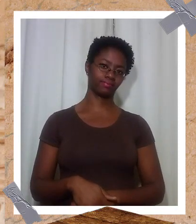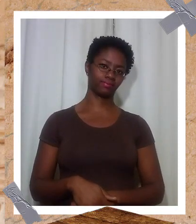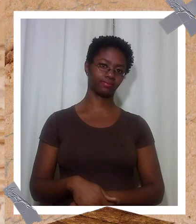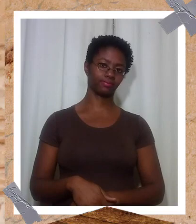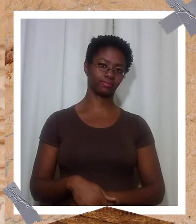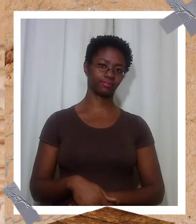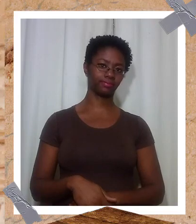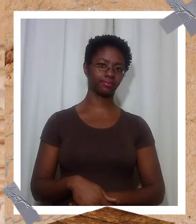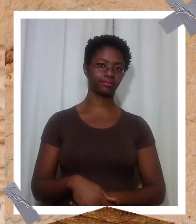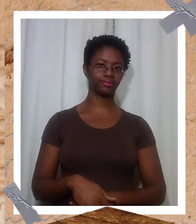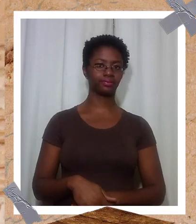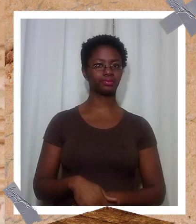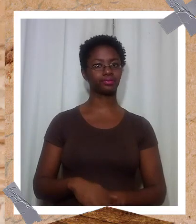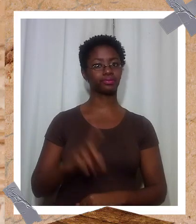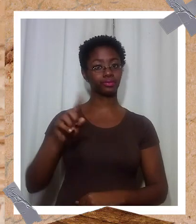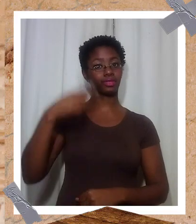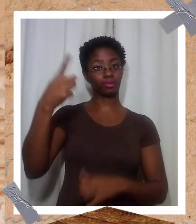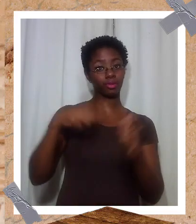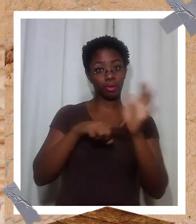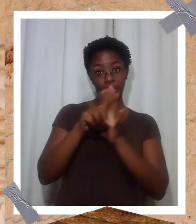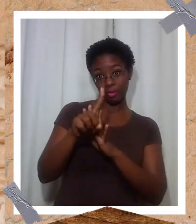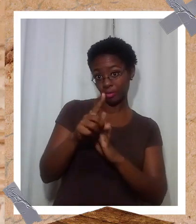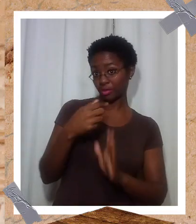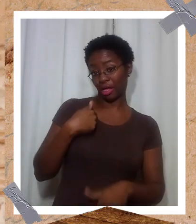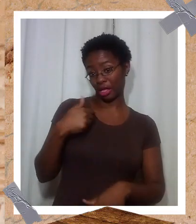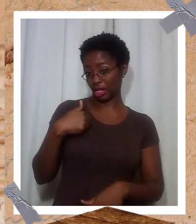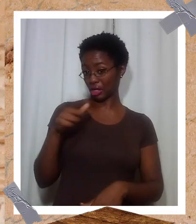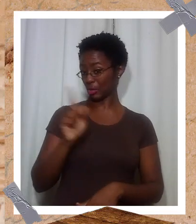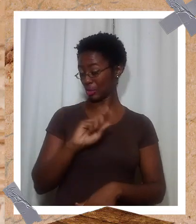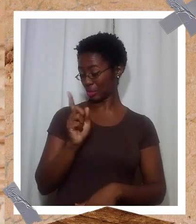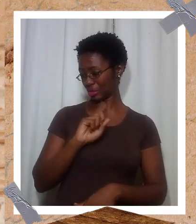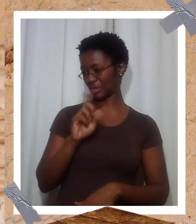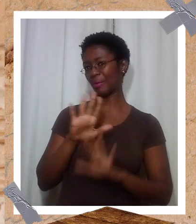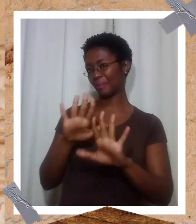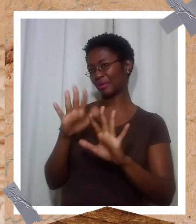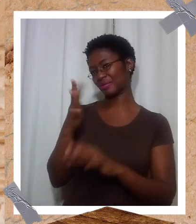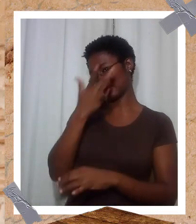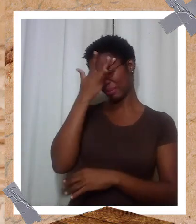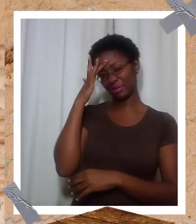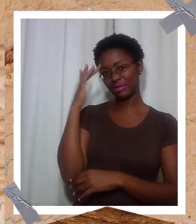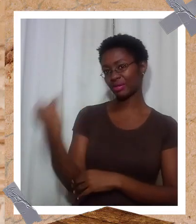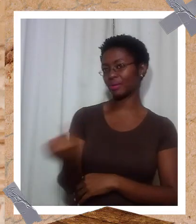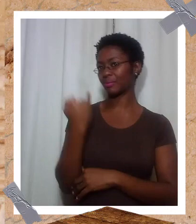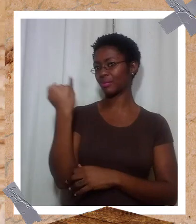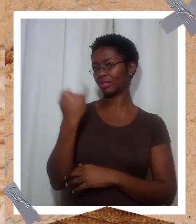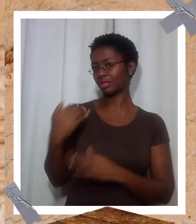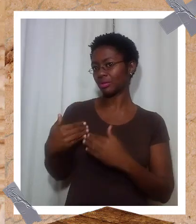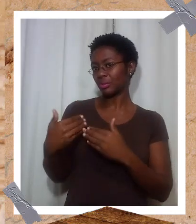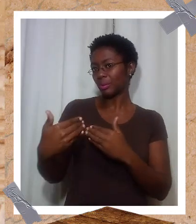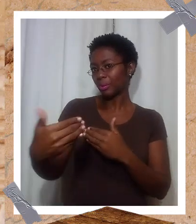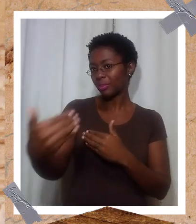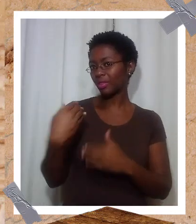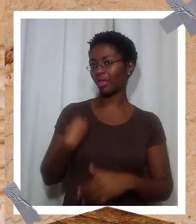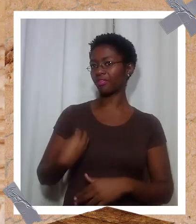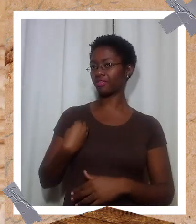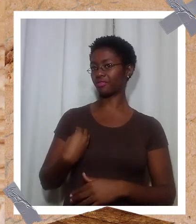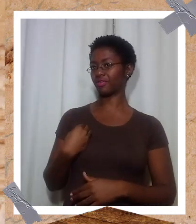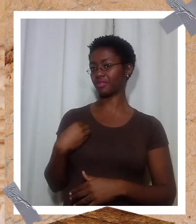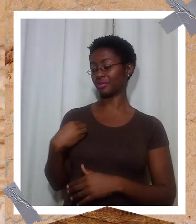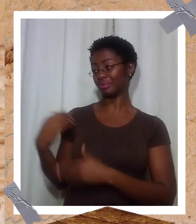A próxima pergunta, quem vai fazer não sou eu. É uma pessoa que é muito importante na sua trajetória. Vou